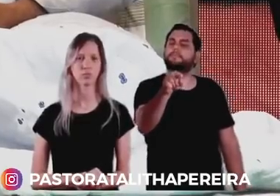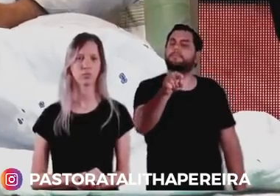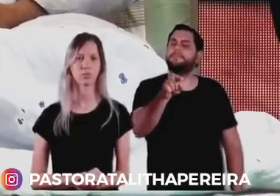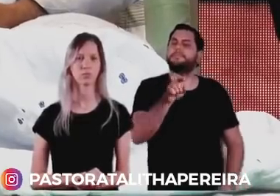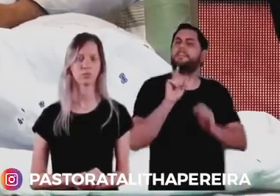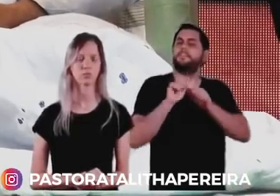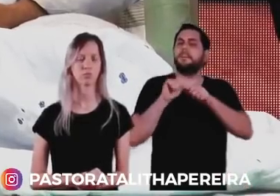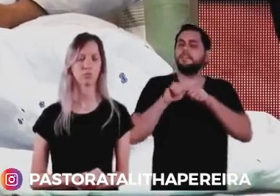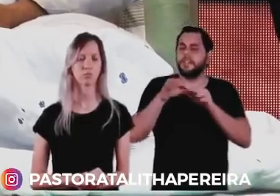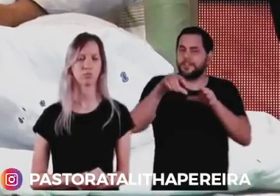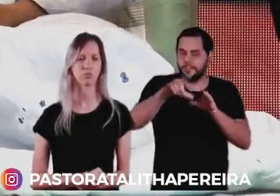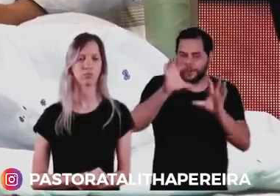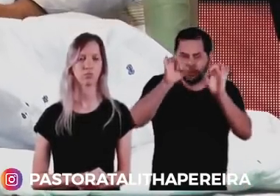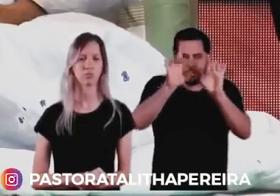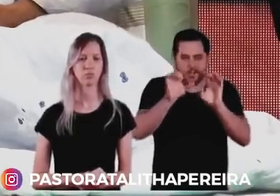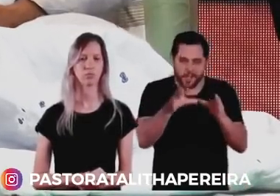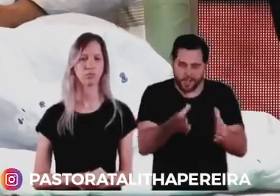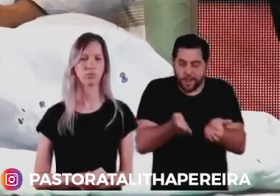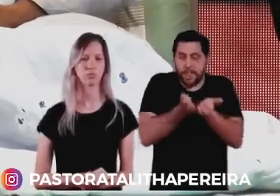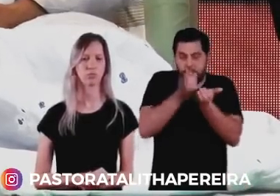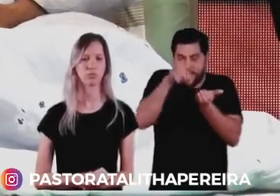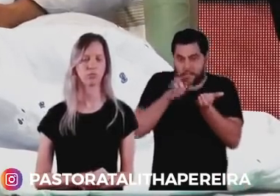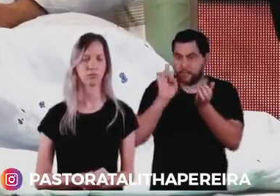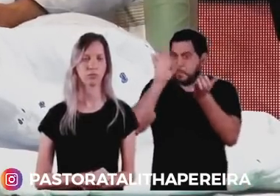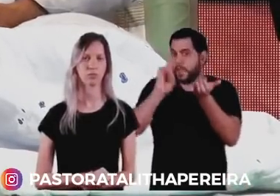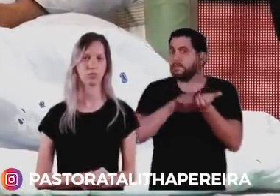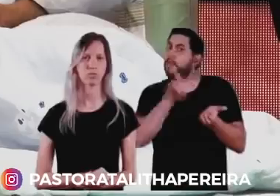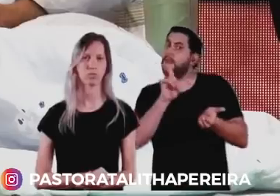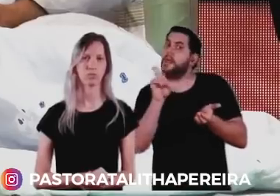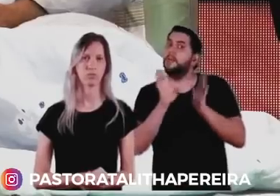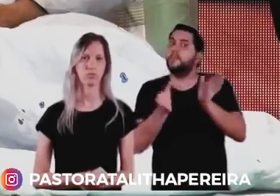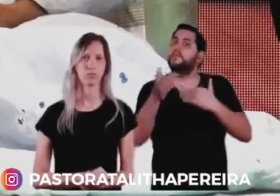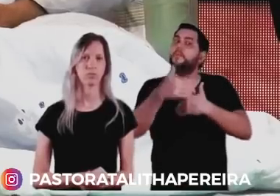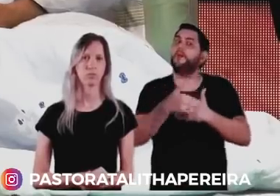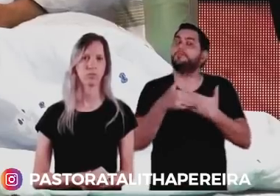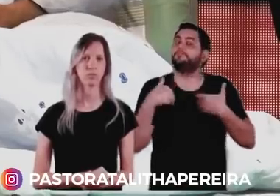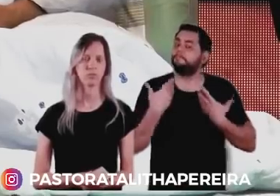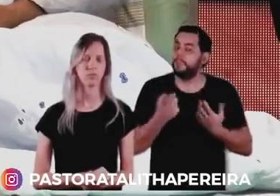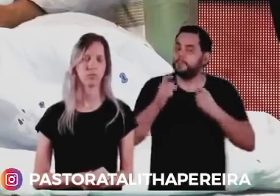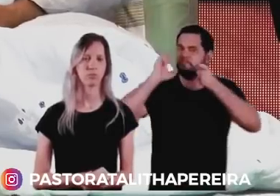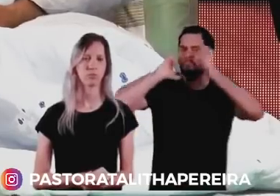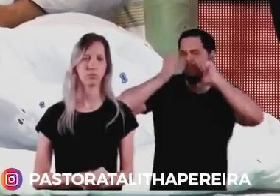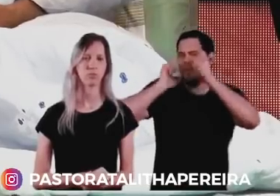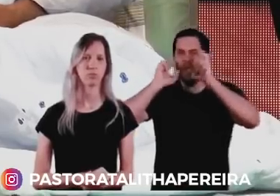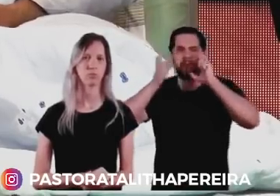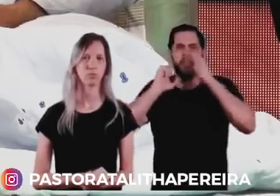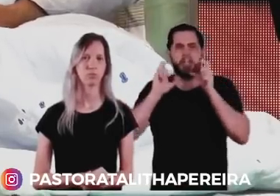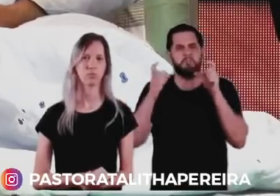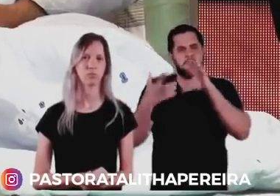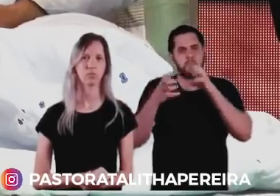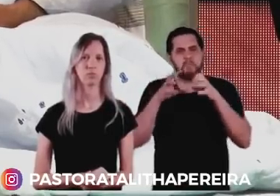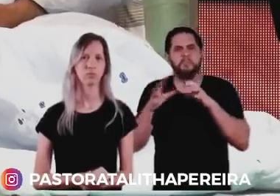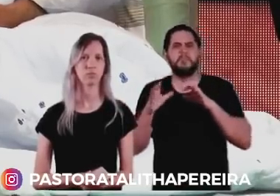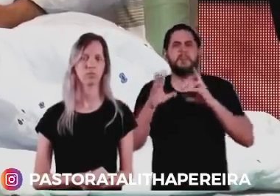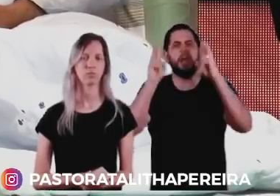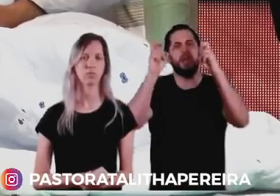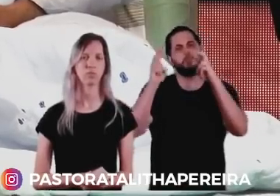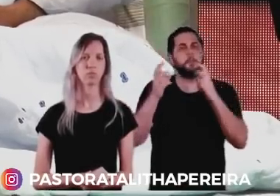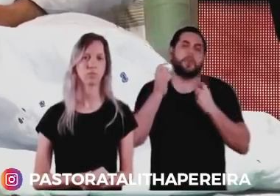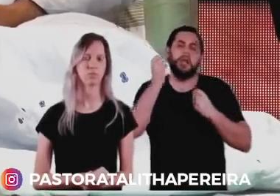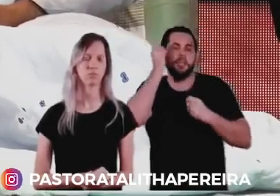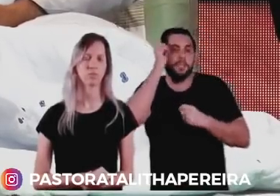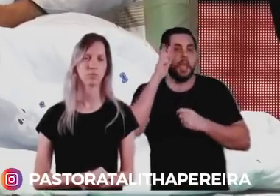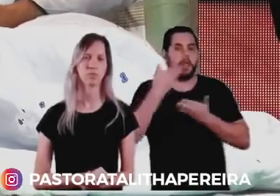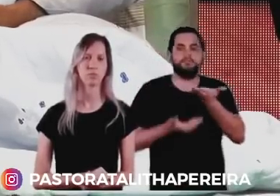deixando reservado para aquelas quatro paredes? Porque a gente sabe que discutir um assunto, trocar